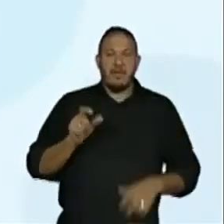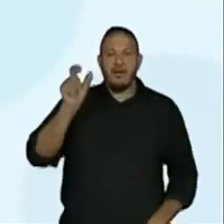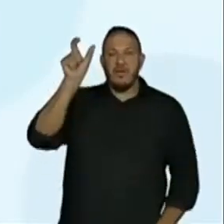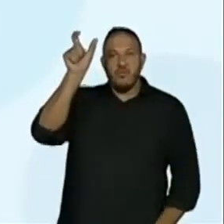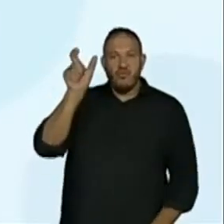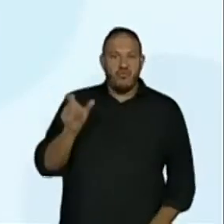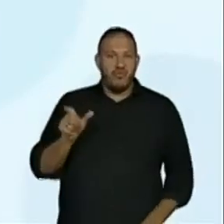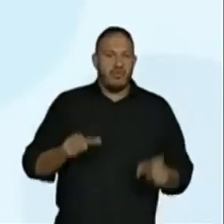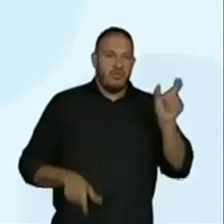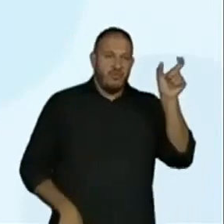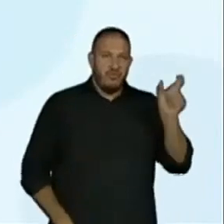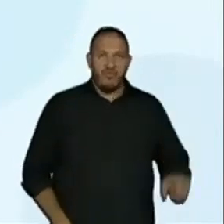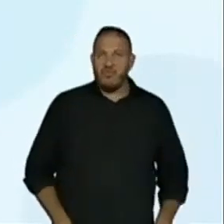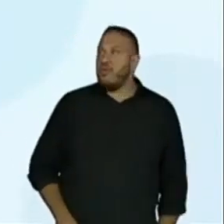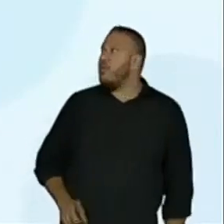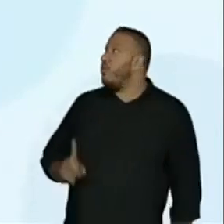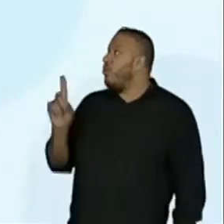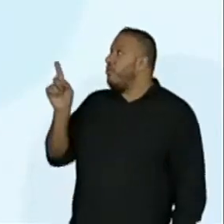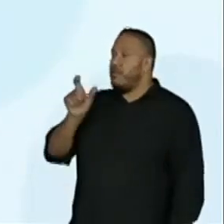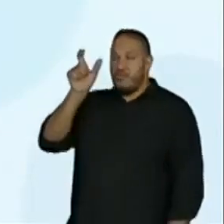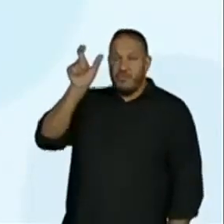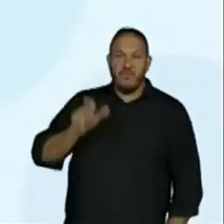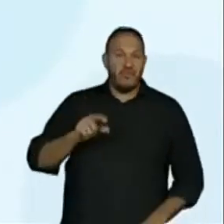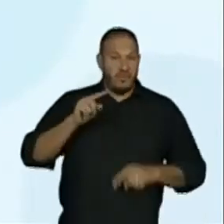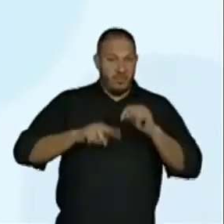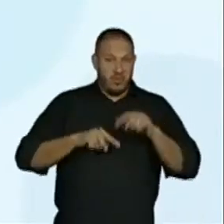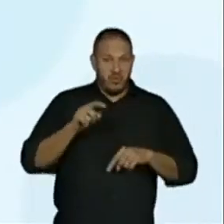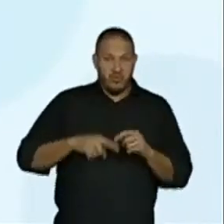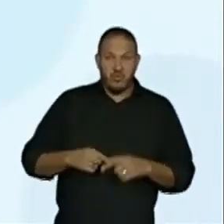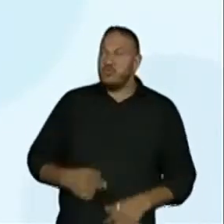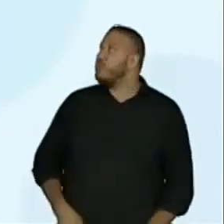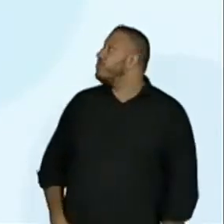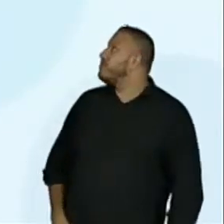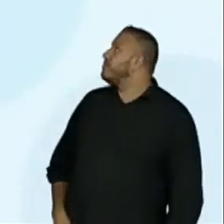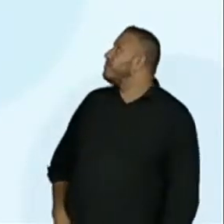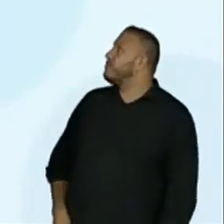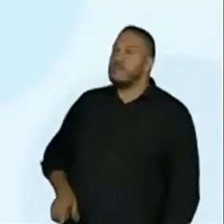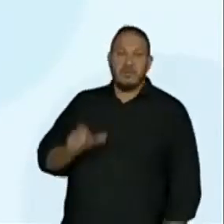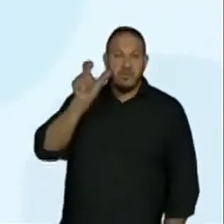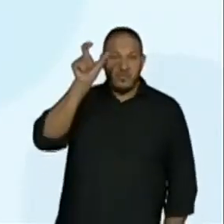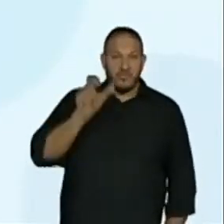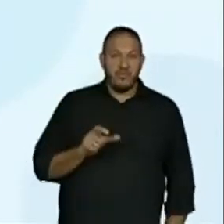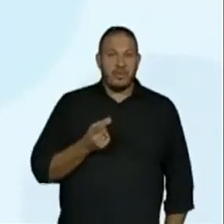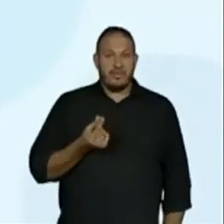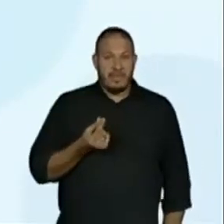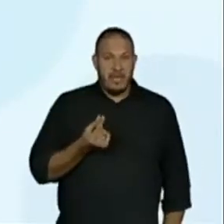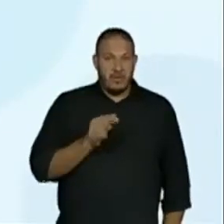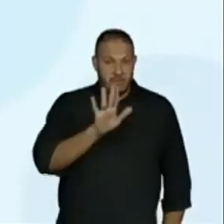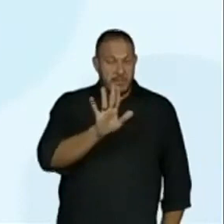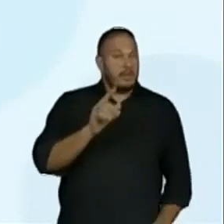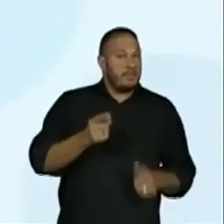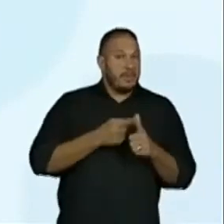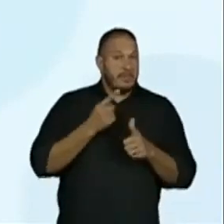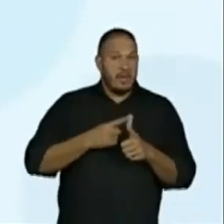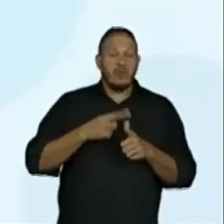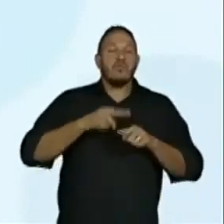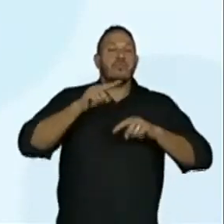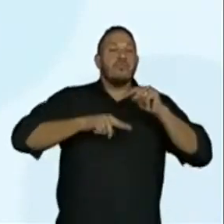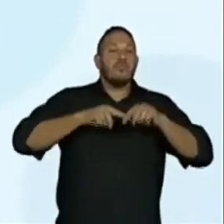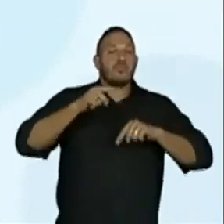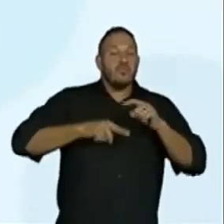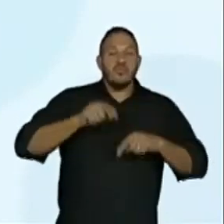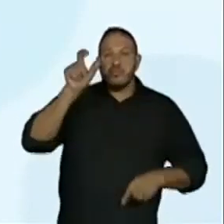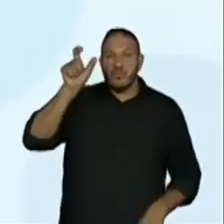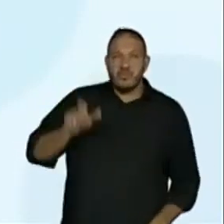colunas. Uma coluna de produto, uma coluna de preço. Atenção à coluna de produto.